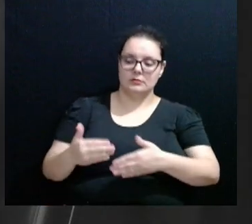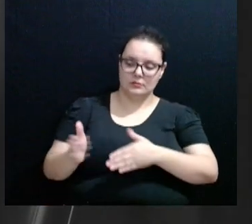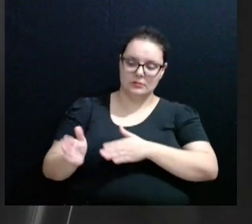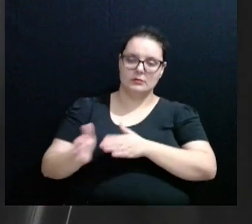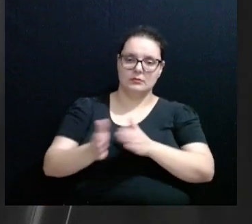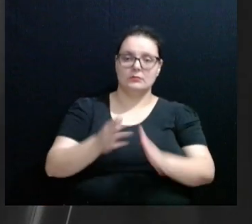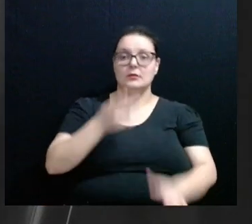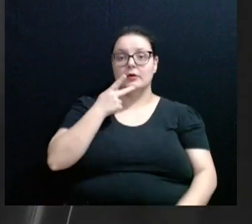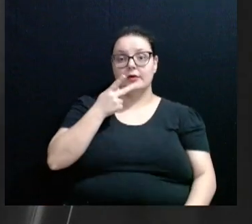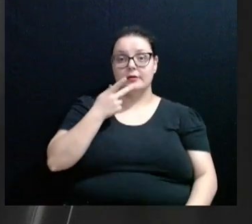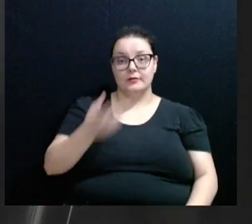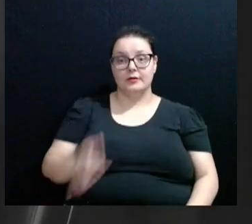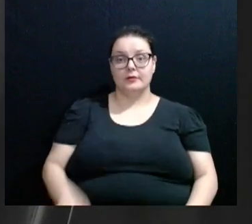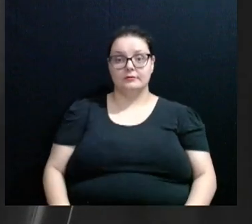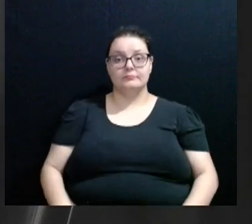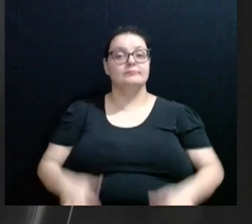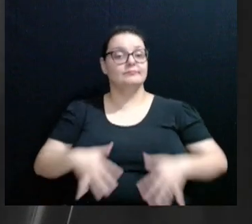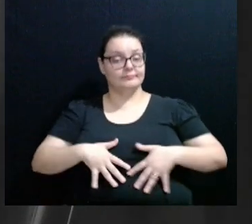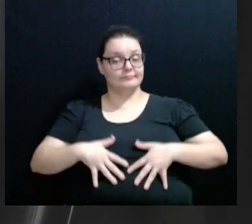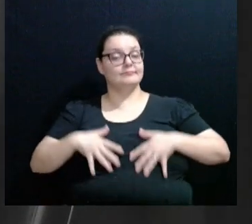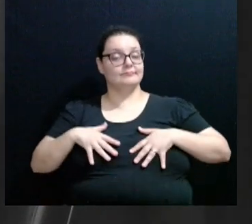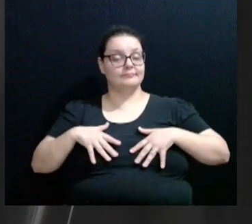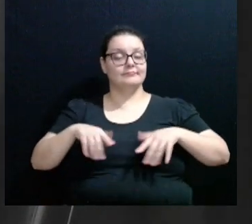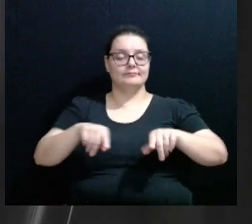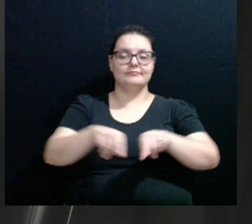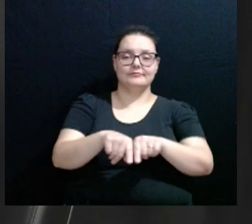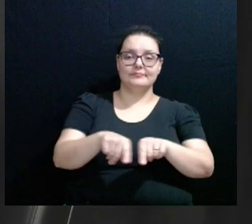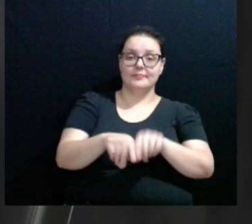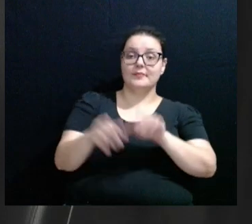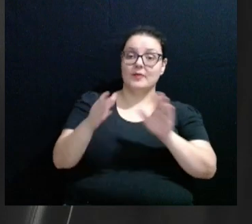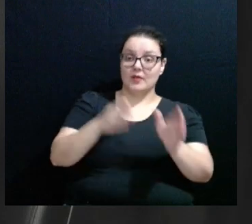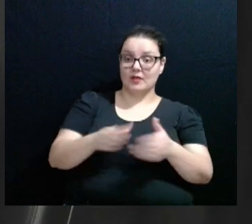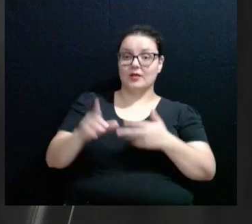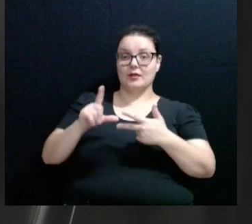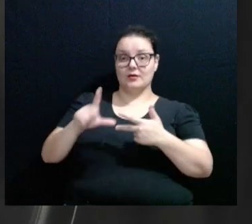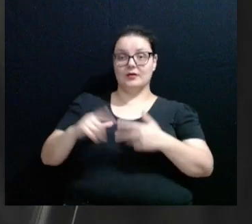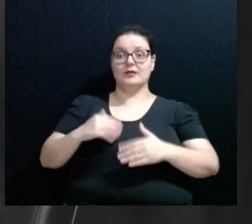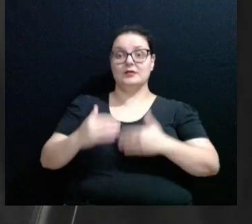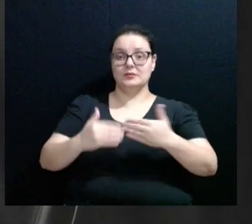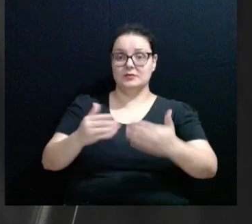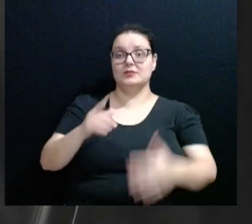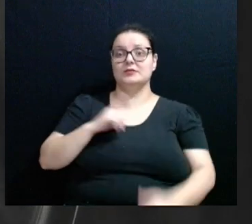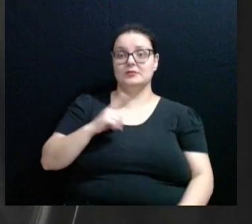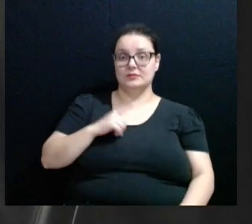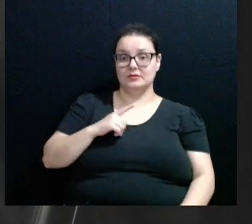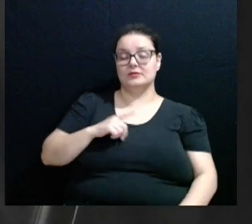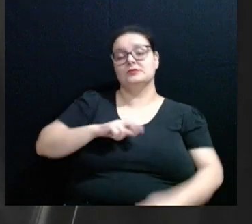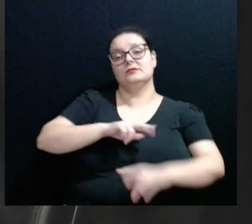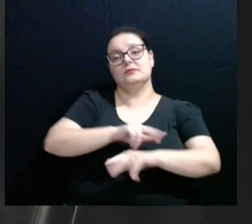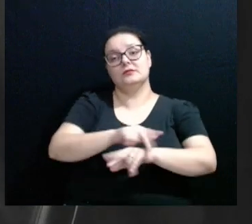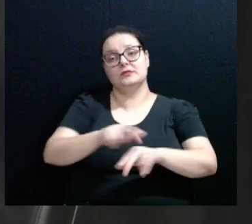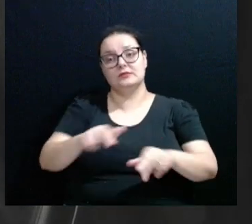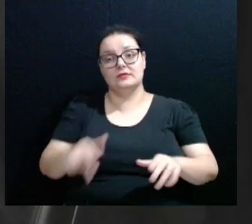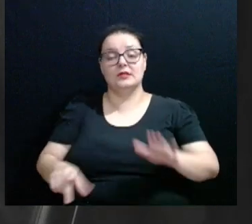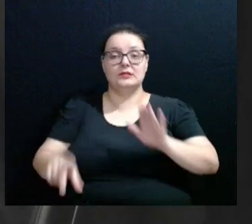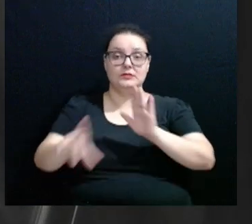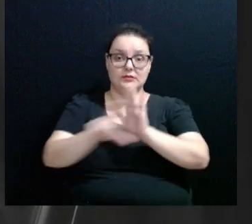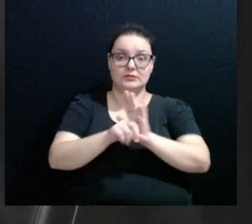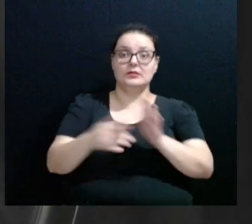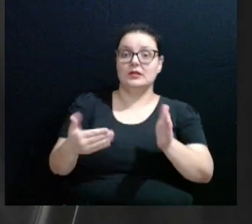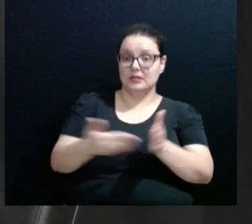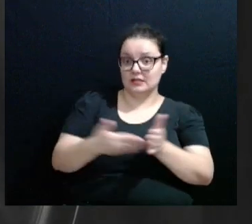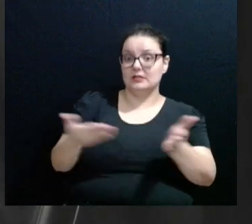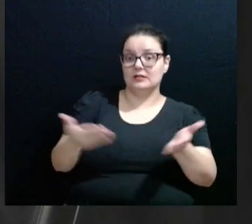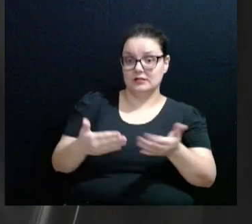falo assim, eu tenho orgulho também da produção legislativa que a gente teve aí. A gente teve várias leis que até hoje